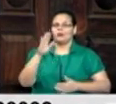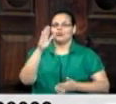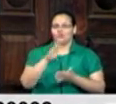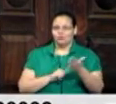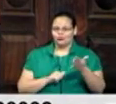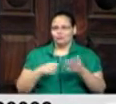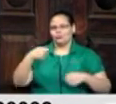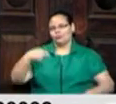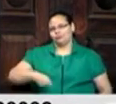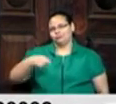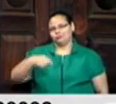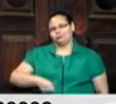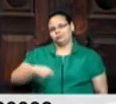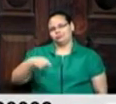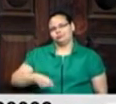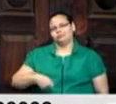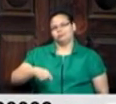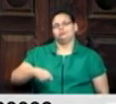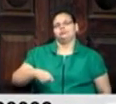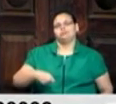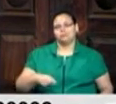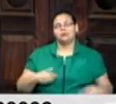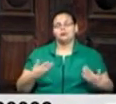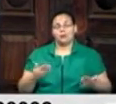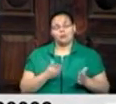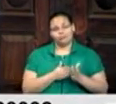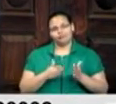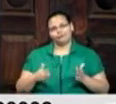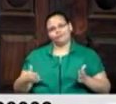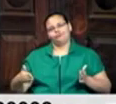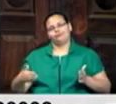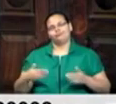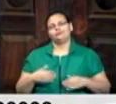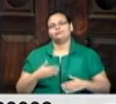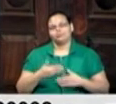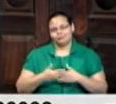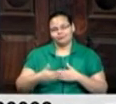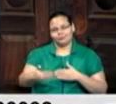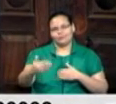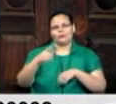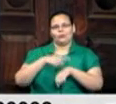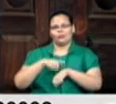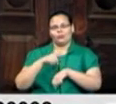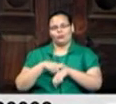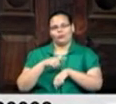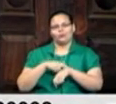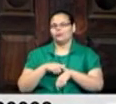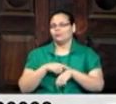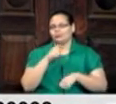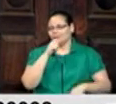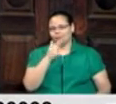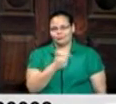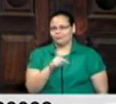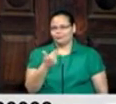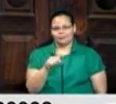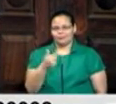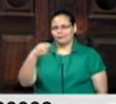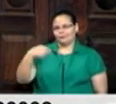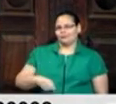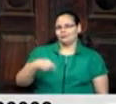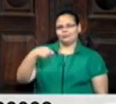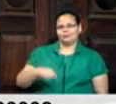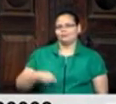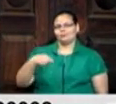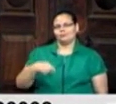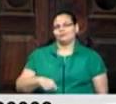Retirou-se essa obrigatoriedade. E a partir daí, a partir do momento que não temos mais essa